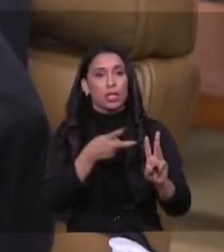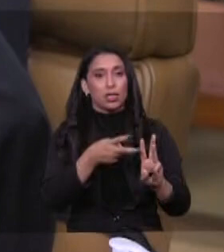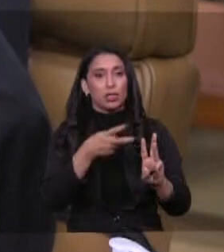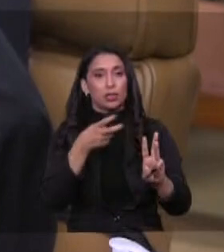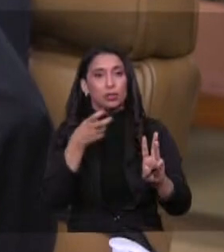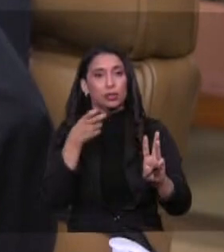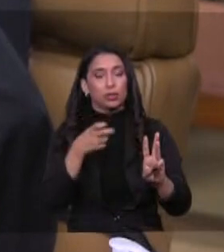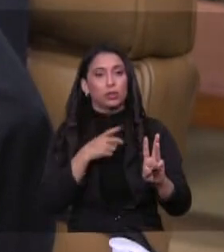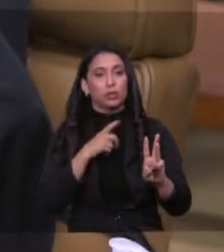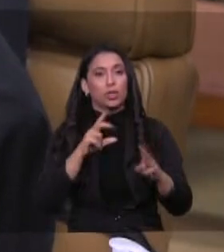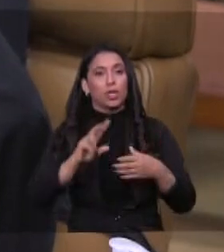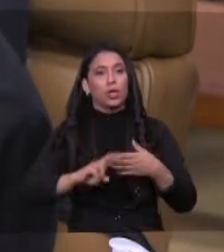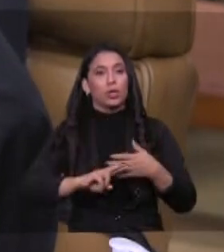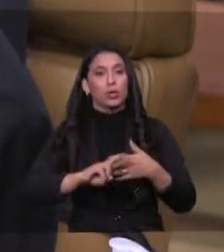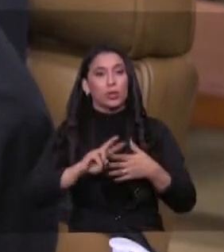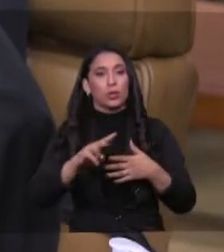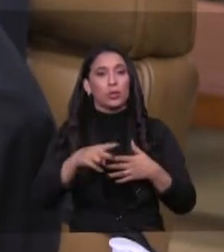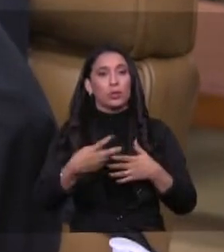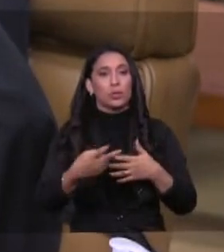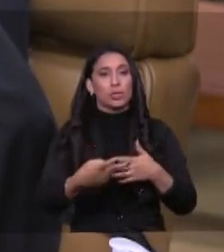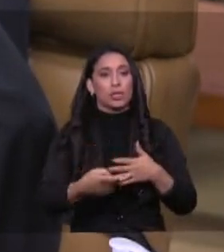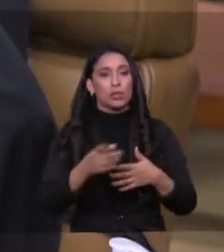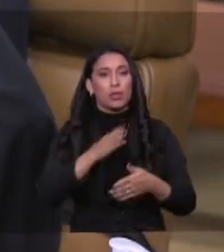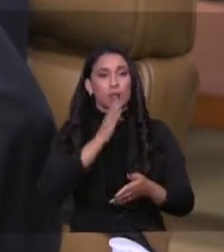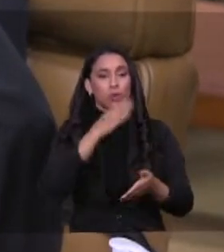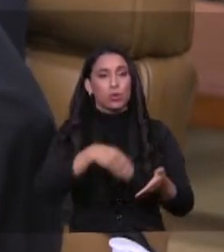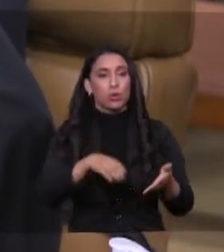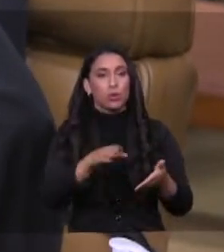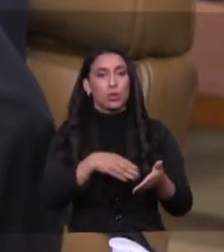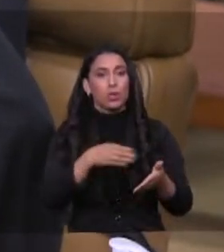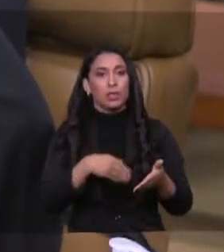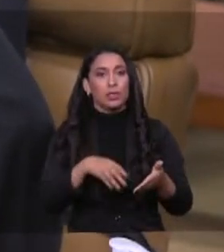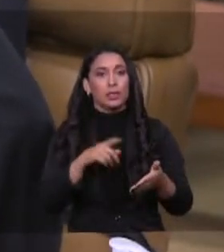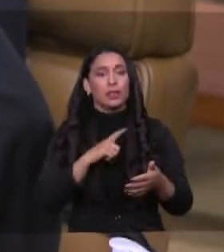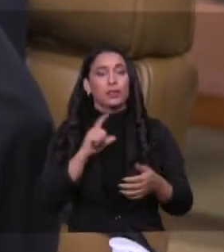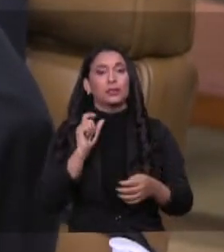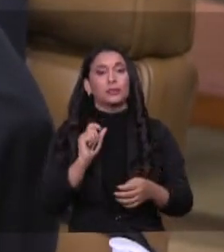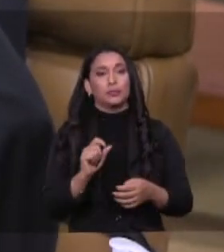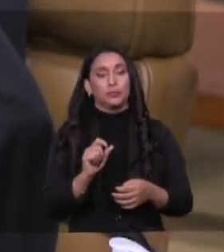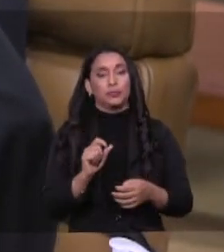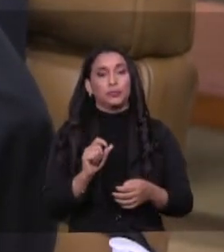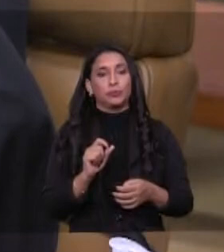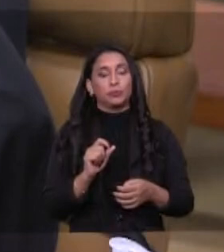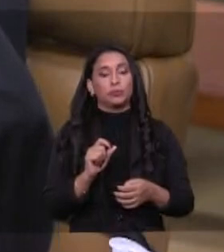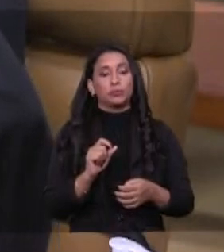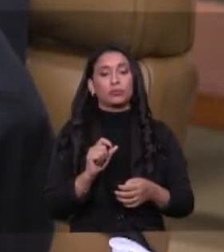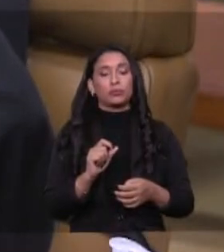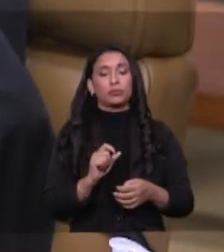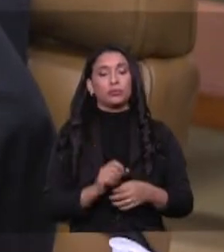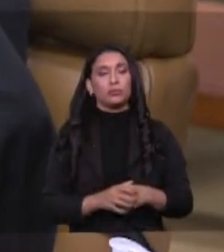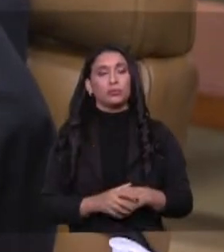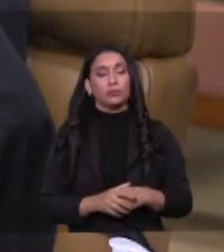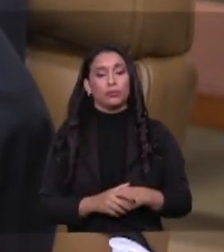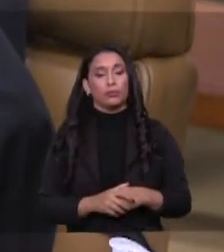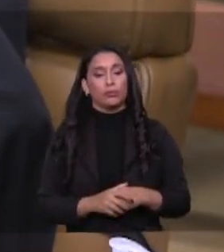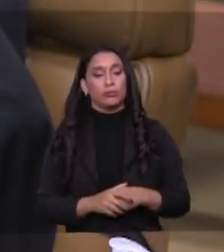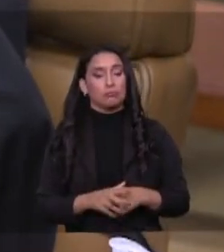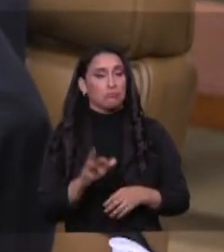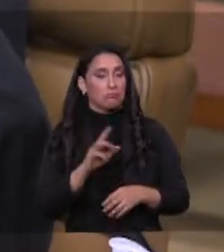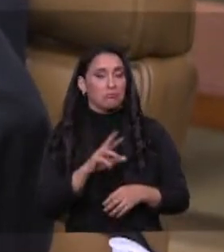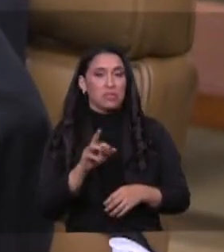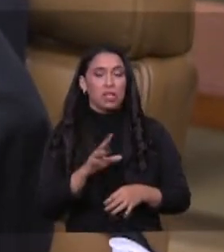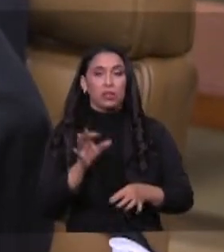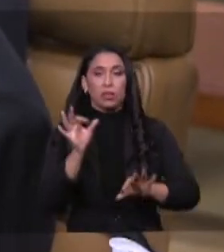o consequente reconhecimento da nulidade e extinção, não produzindo quaisquer efeitos